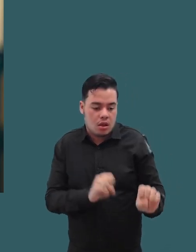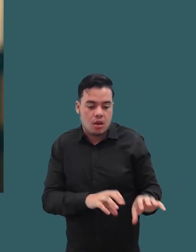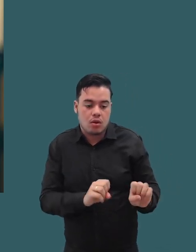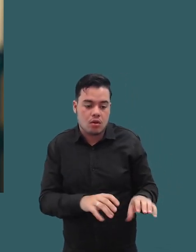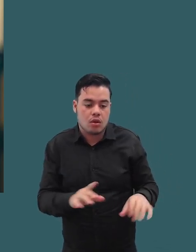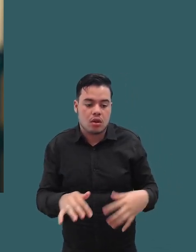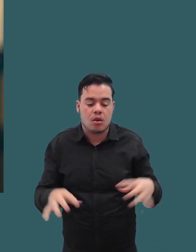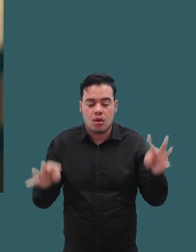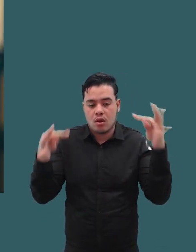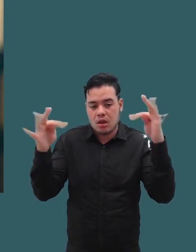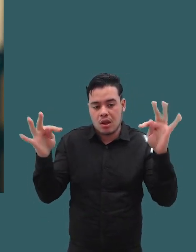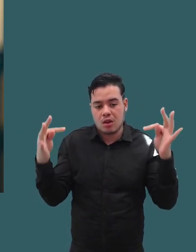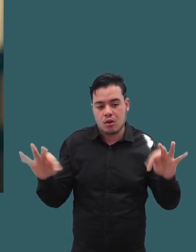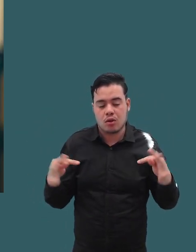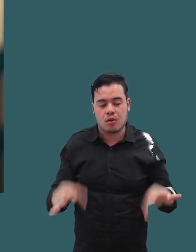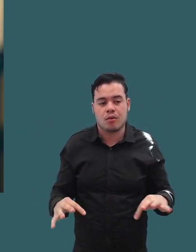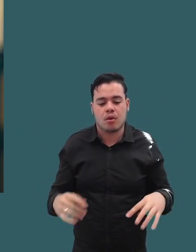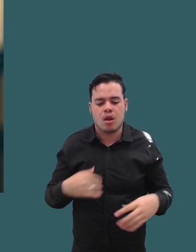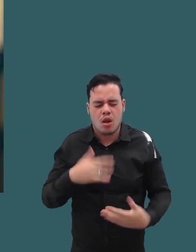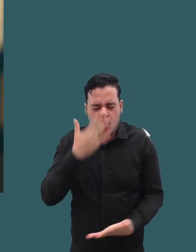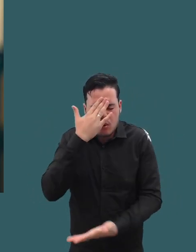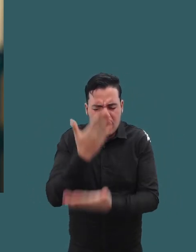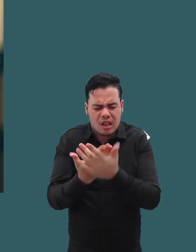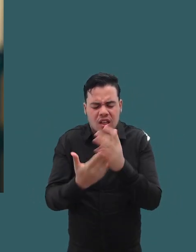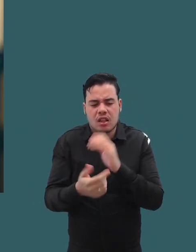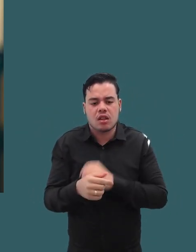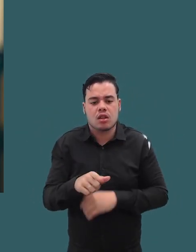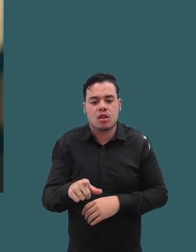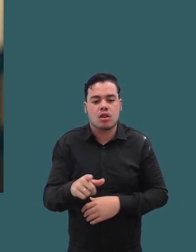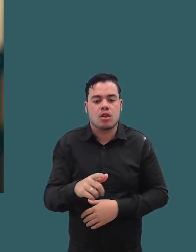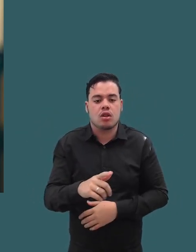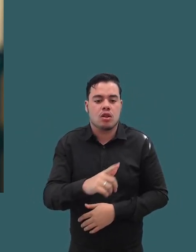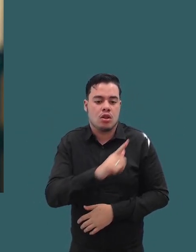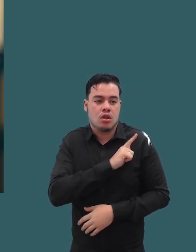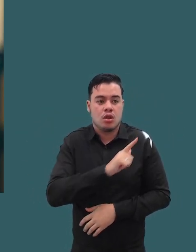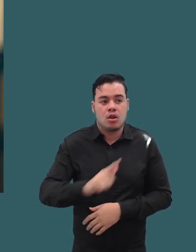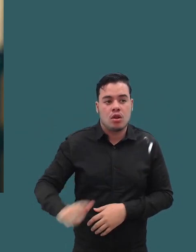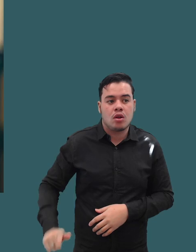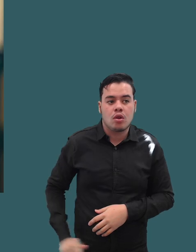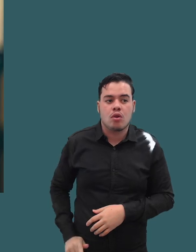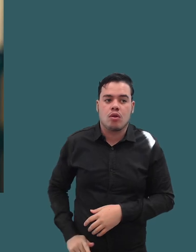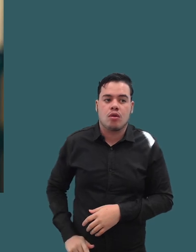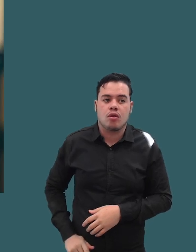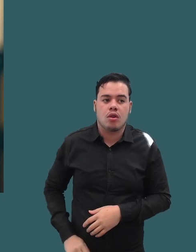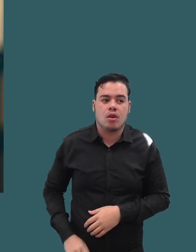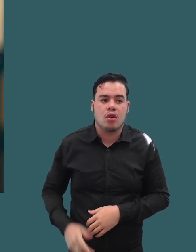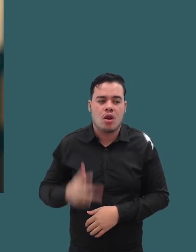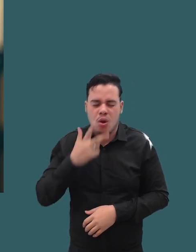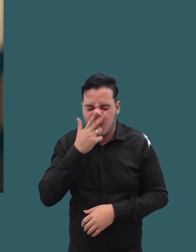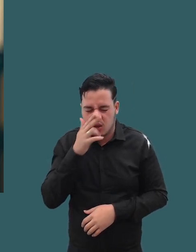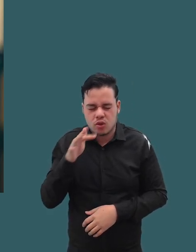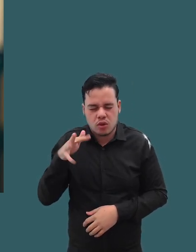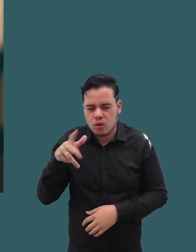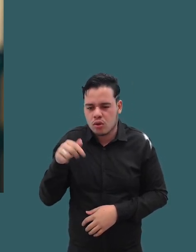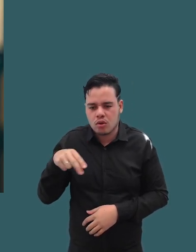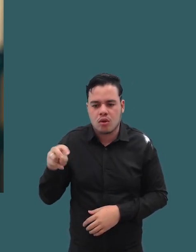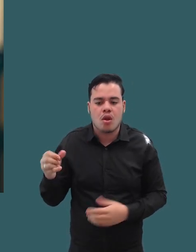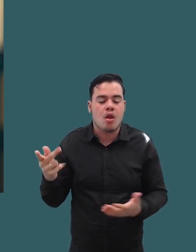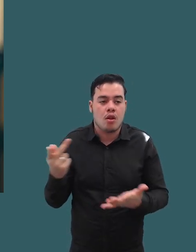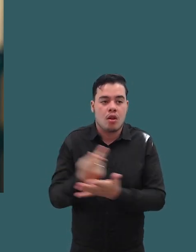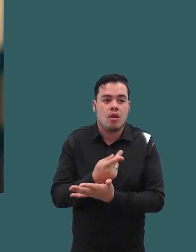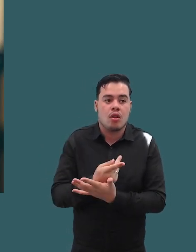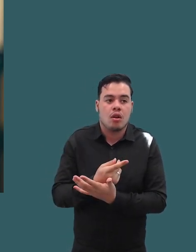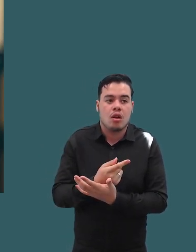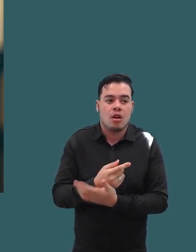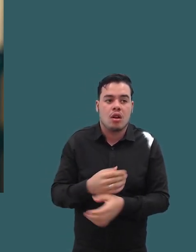posso dizer da minha parte, eu confio no governo Lula e acho que essas coisas vão acontecer. Certamente não